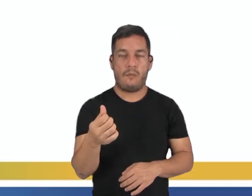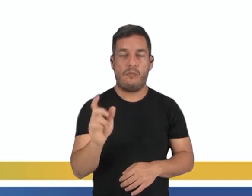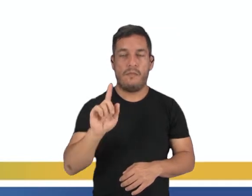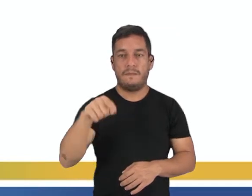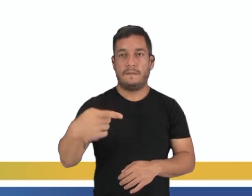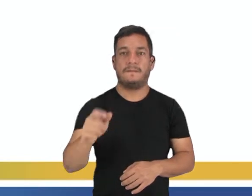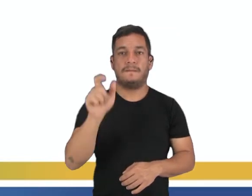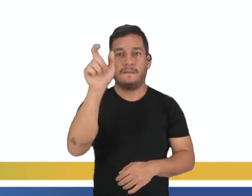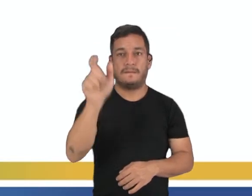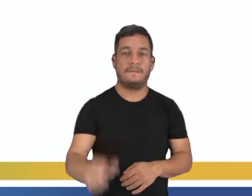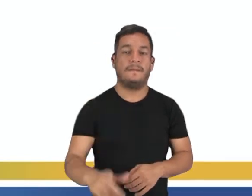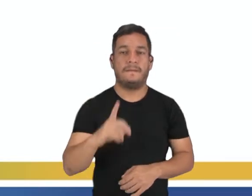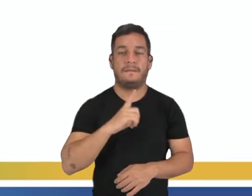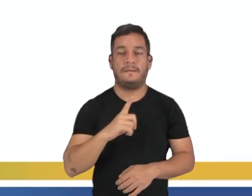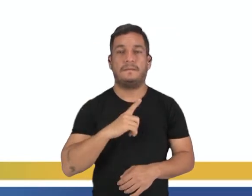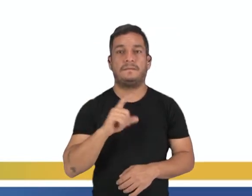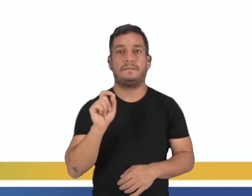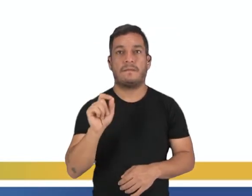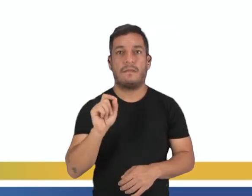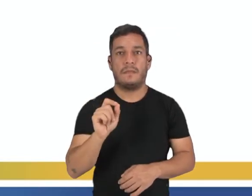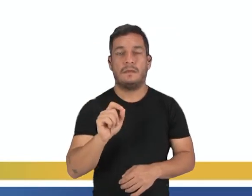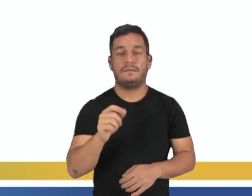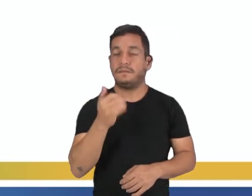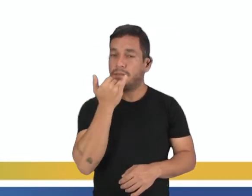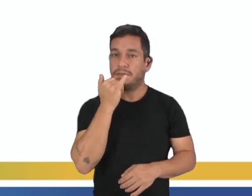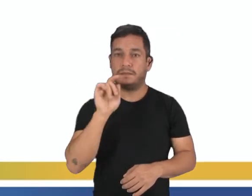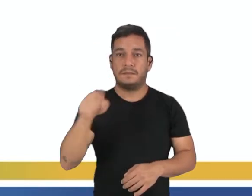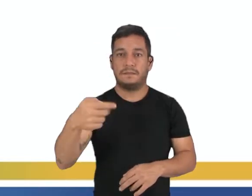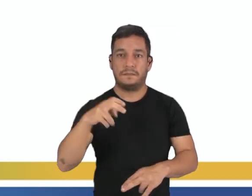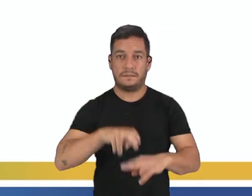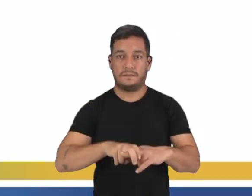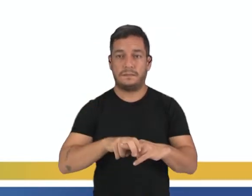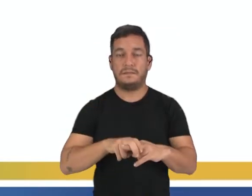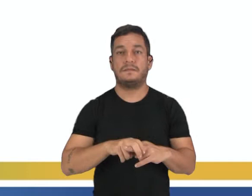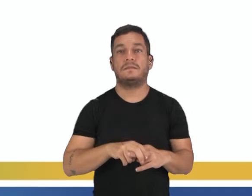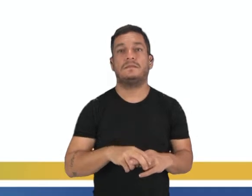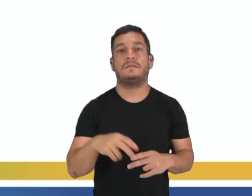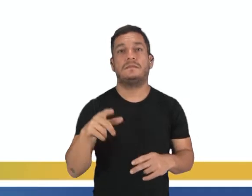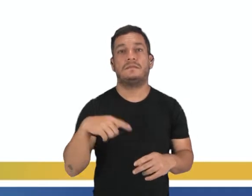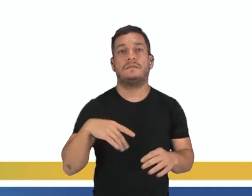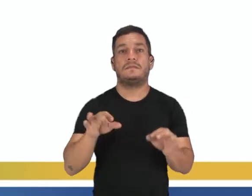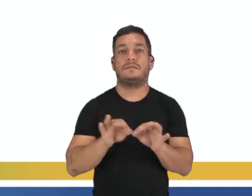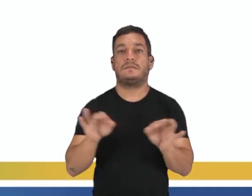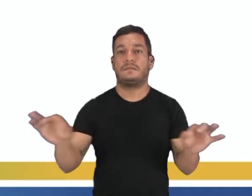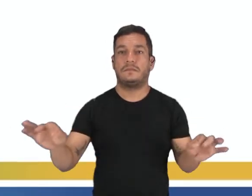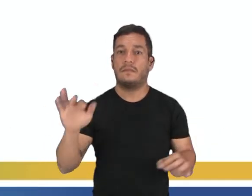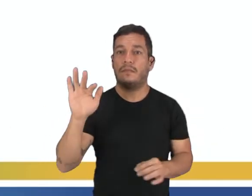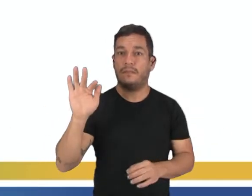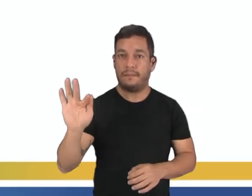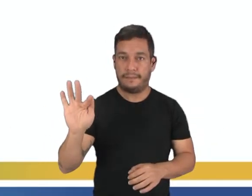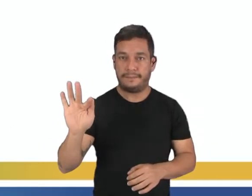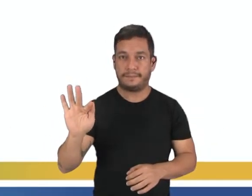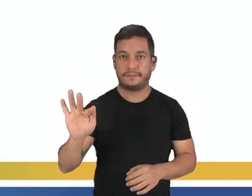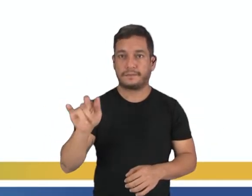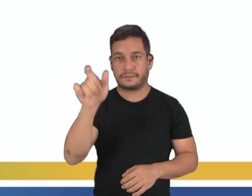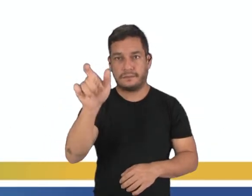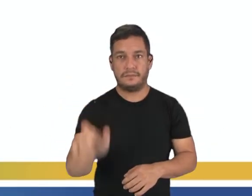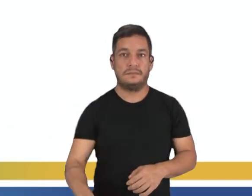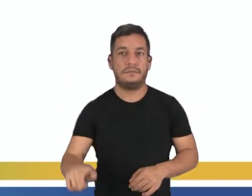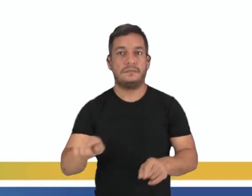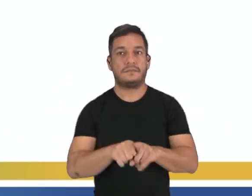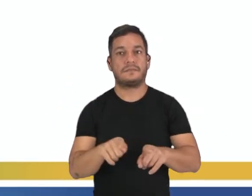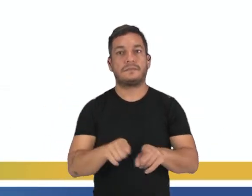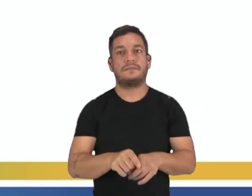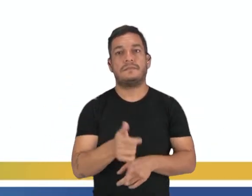próxima coluna, nós temos a próxima cadeira vaga, ela está na linha F, coluna